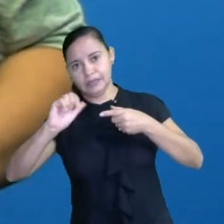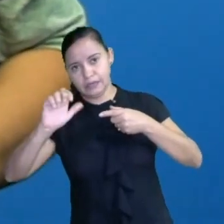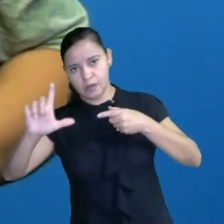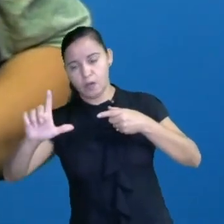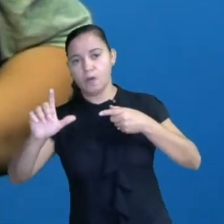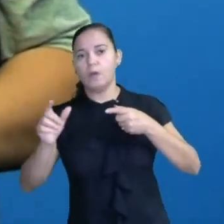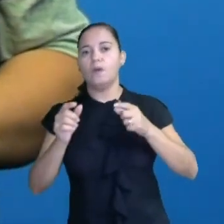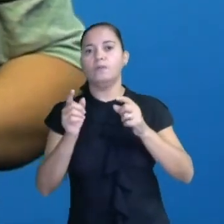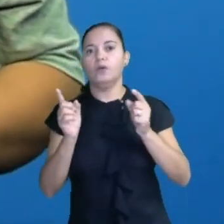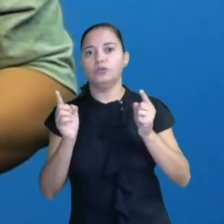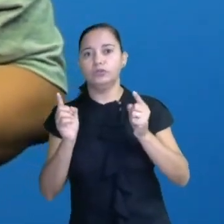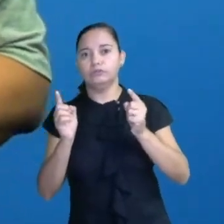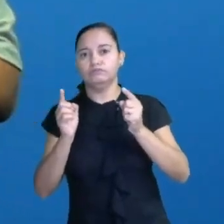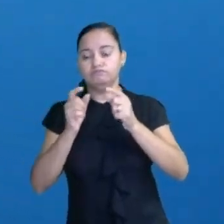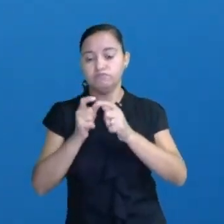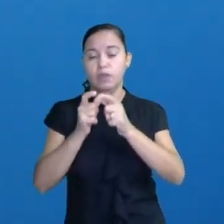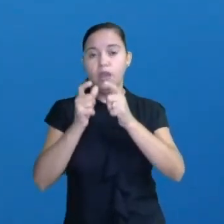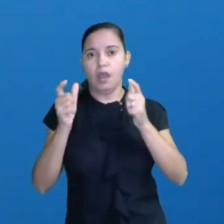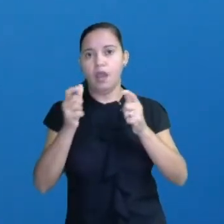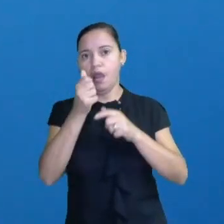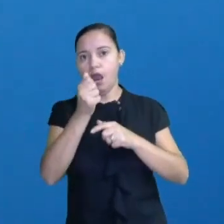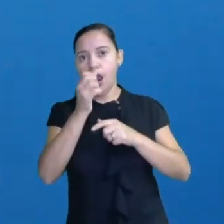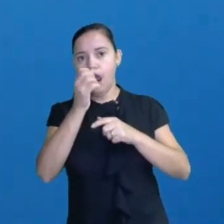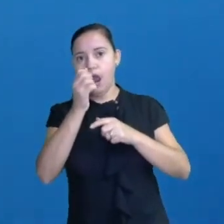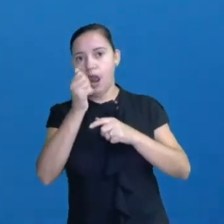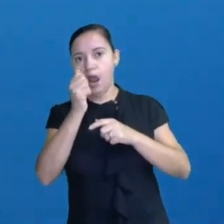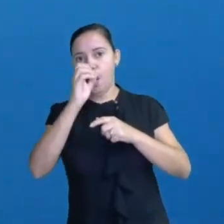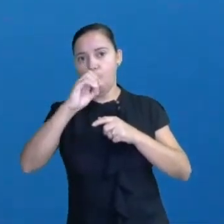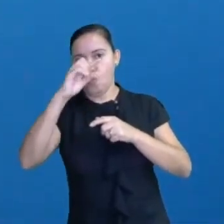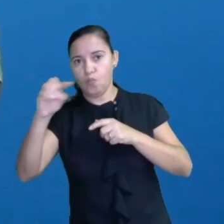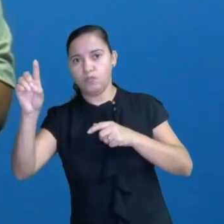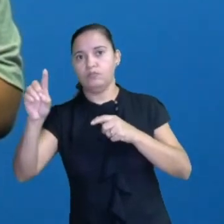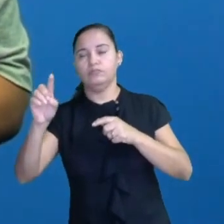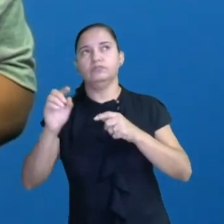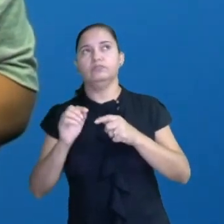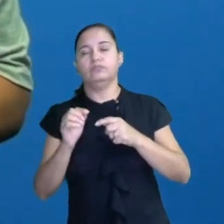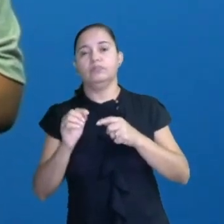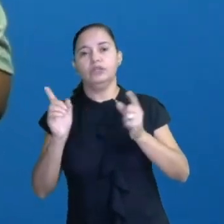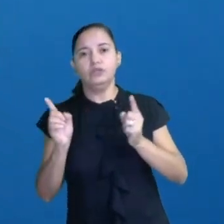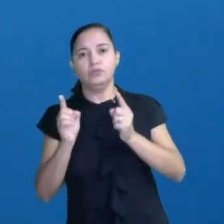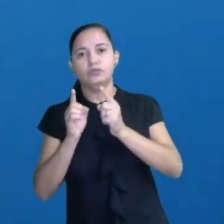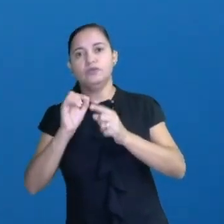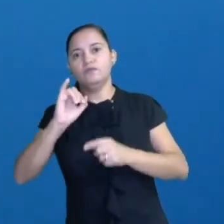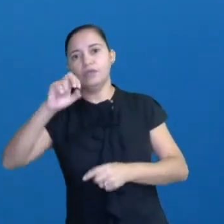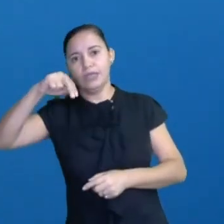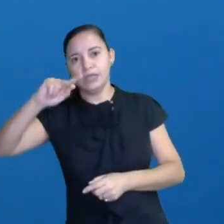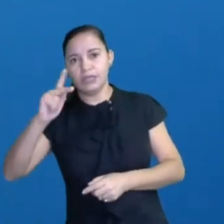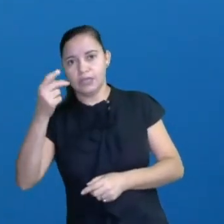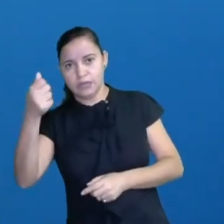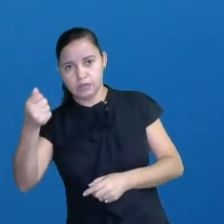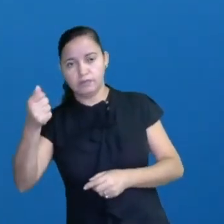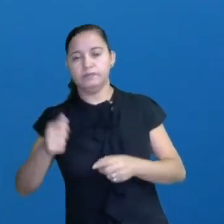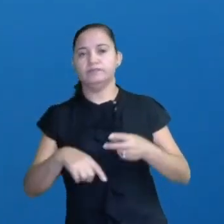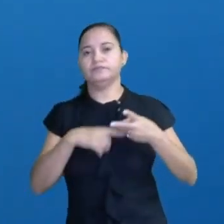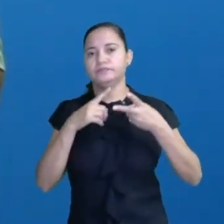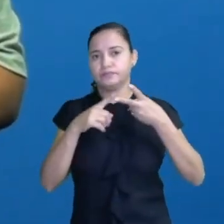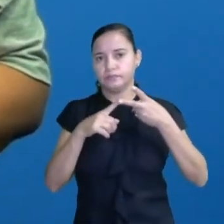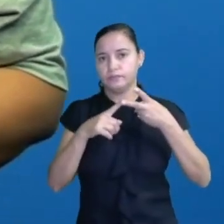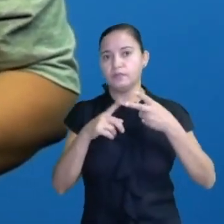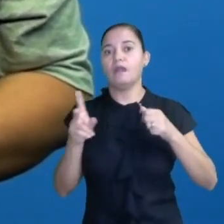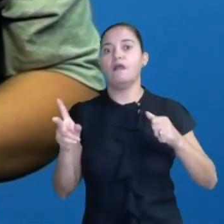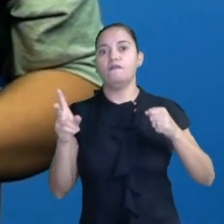diminutivo. Aumentativo será ão, diminutivo inha, certo? O